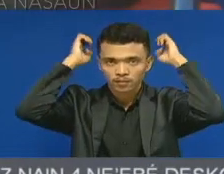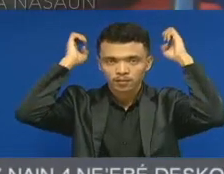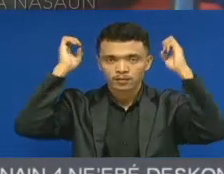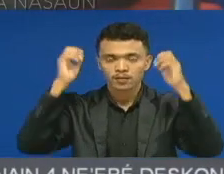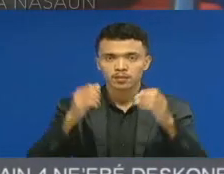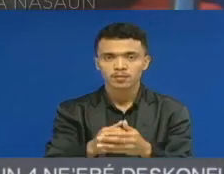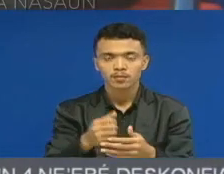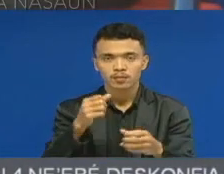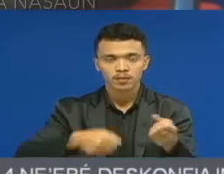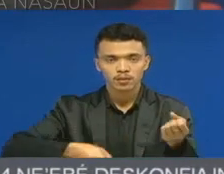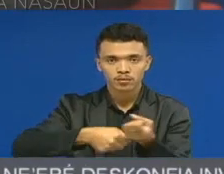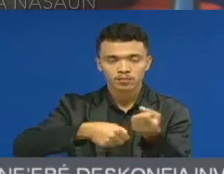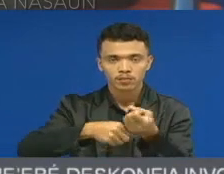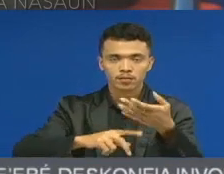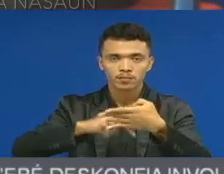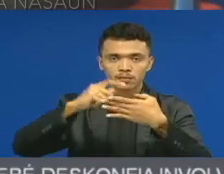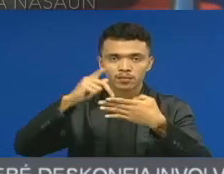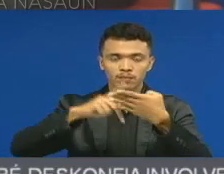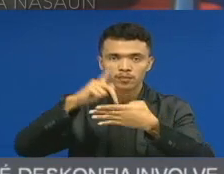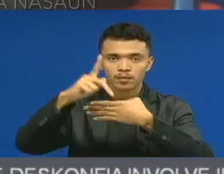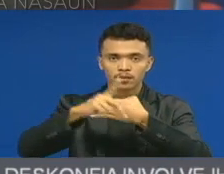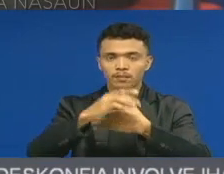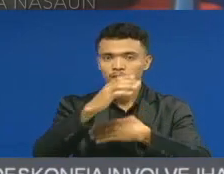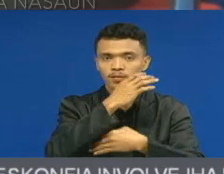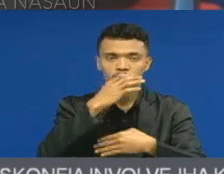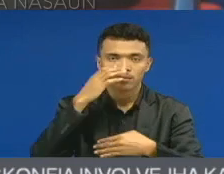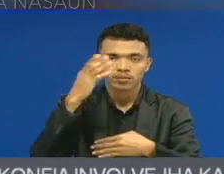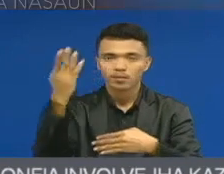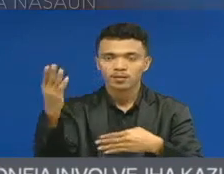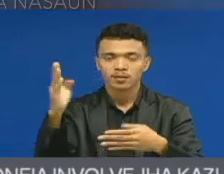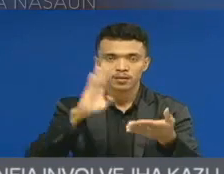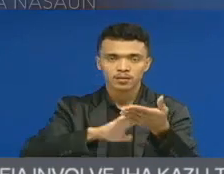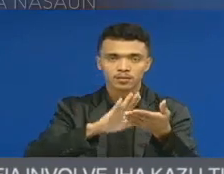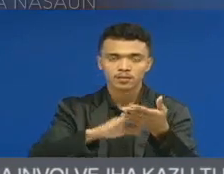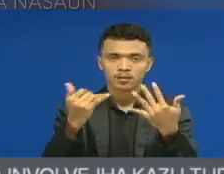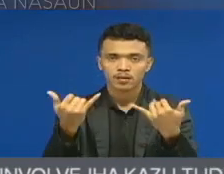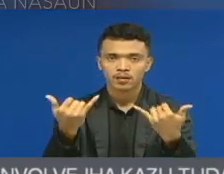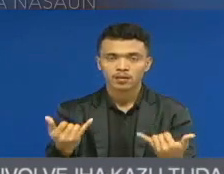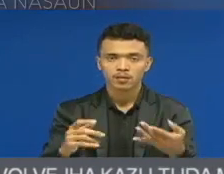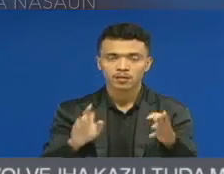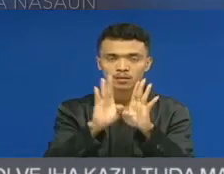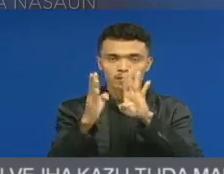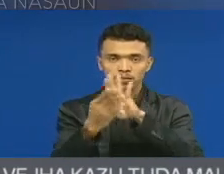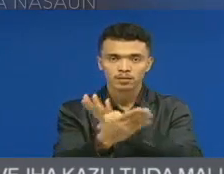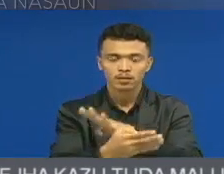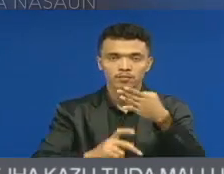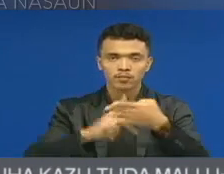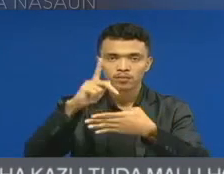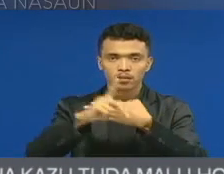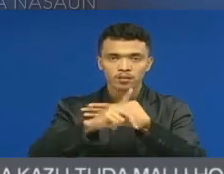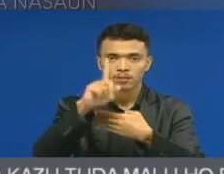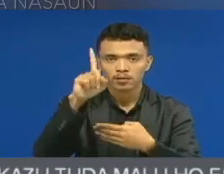rodeia força a programa TOS para uma cultura e escola. Neve agora sai programa IDA, vai